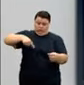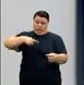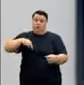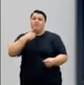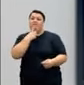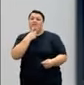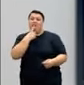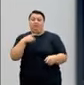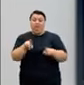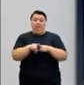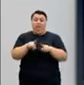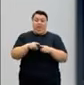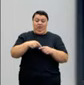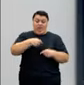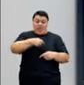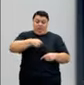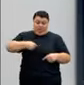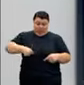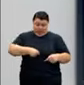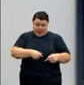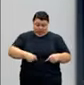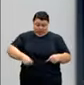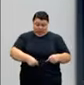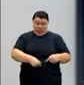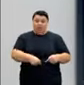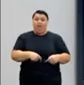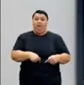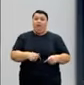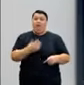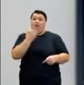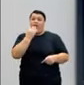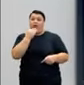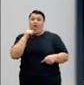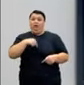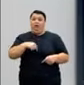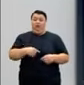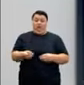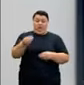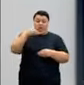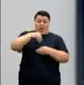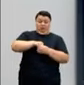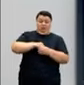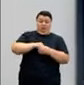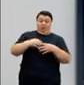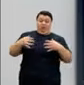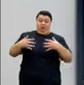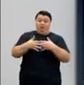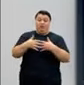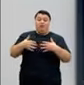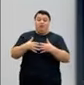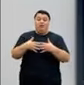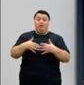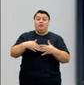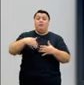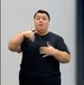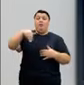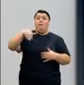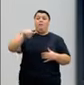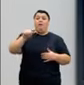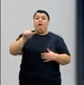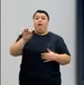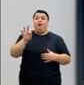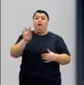digestório. O IgD, ele está presente na superfície de células B imaturas. As células B